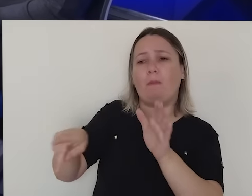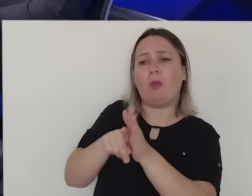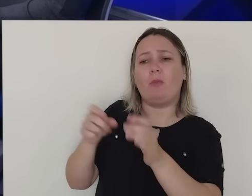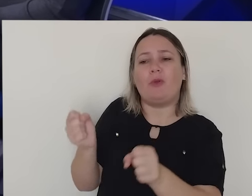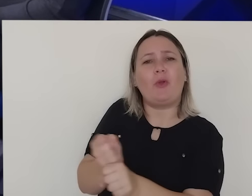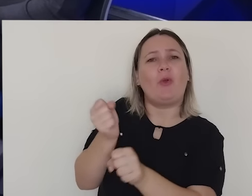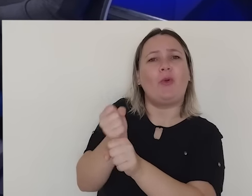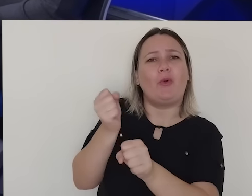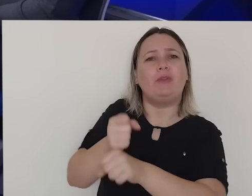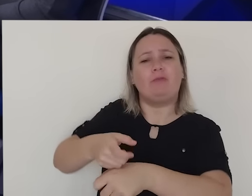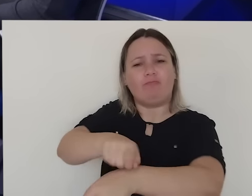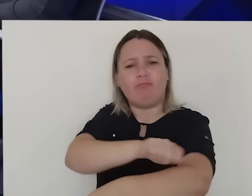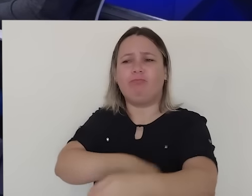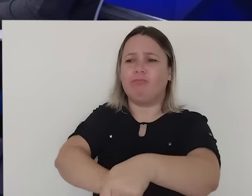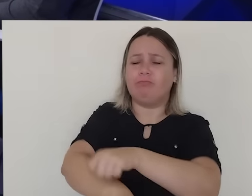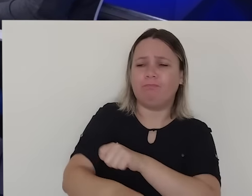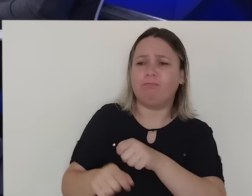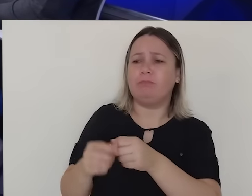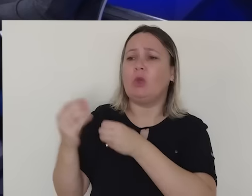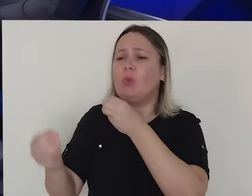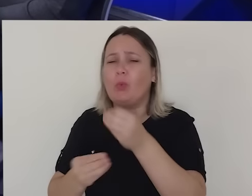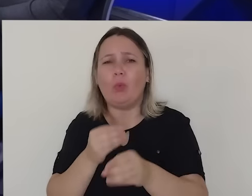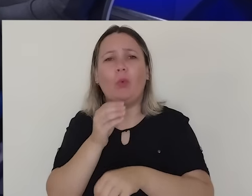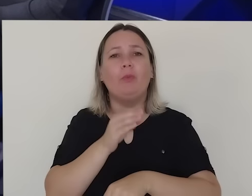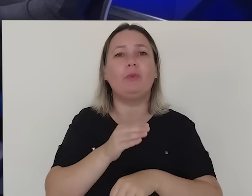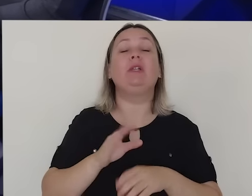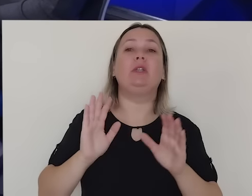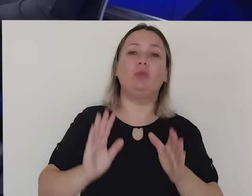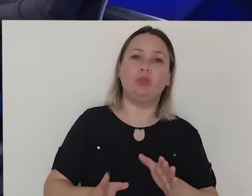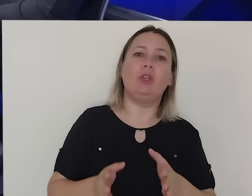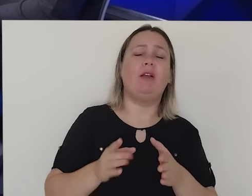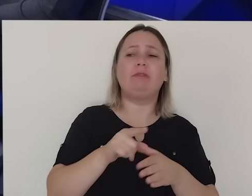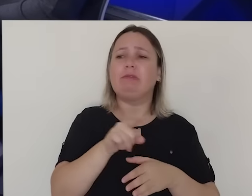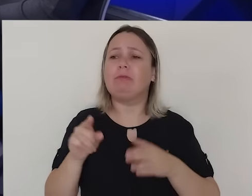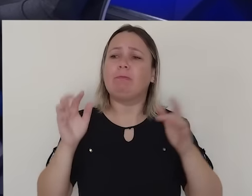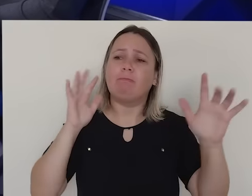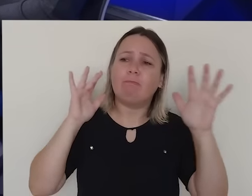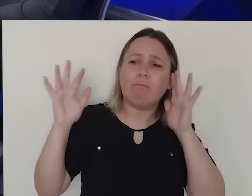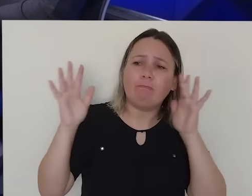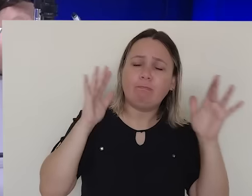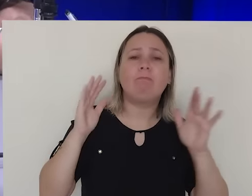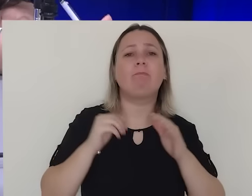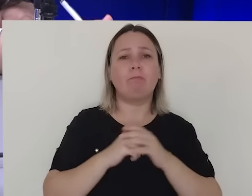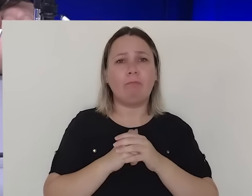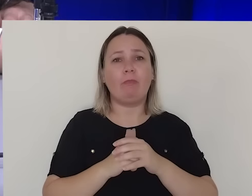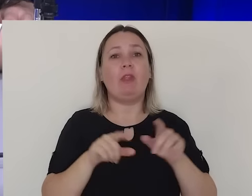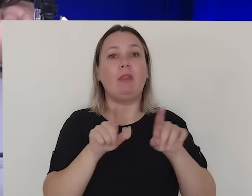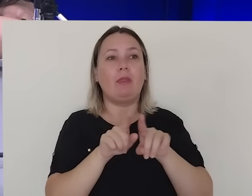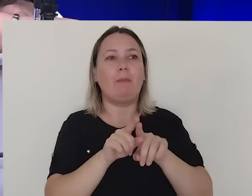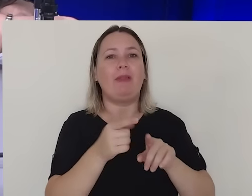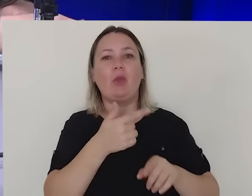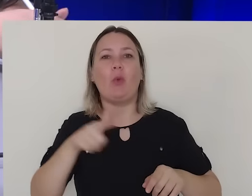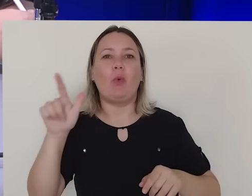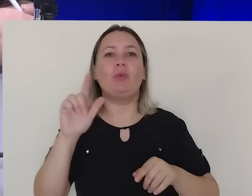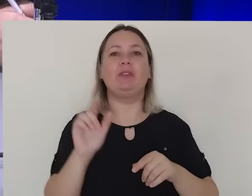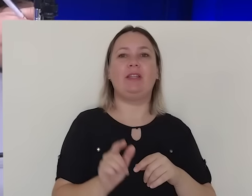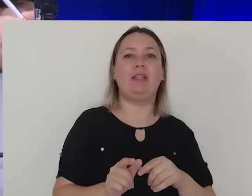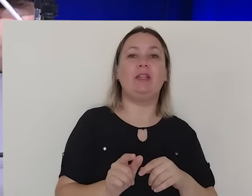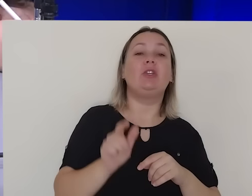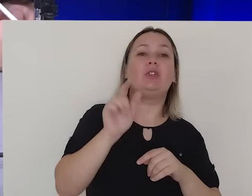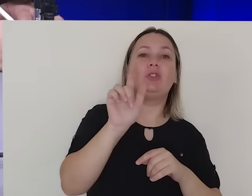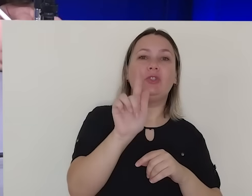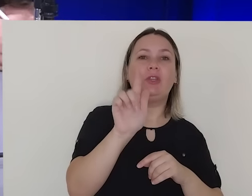né hoje a gente faz pelo terceiro ano consecutivo o relato integrado né passamos pelo G ho relato integrado né Eh